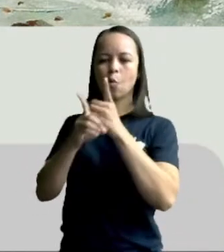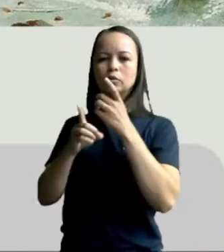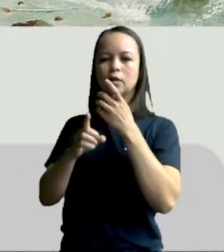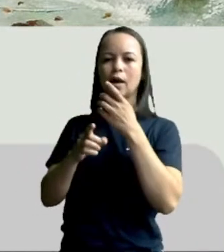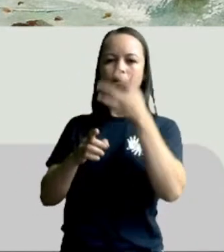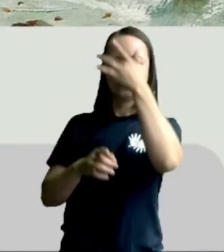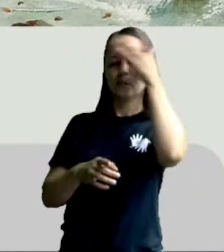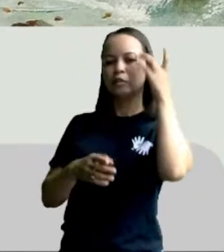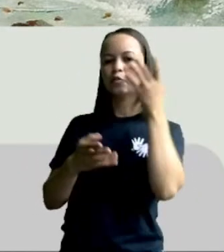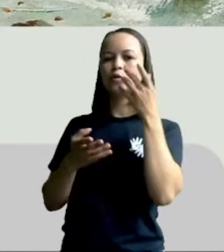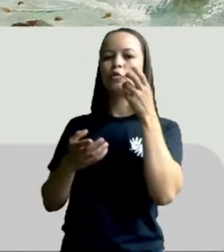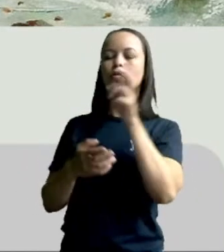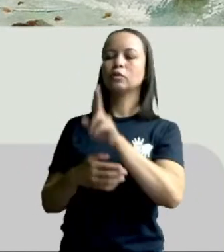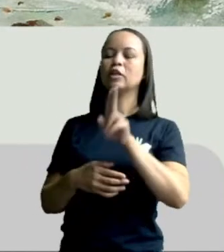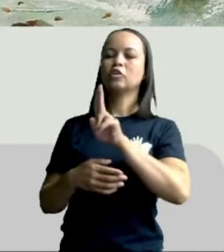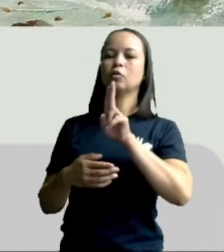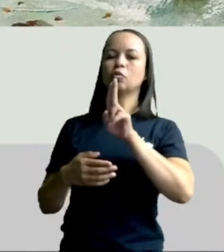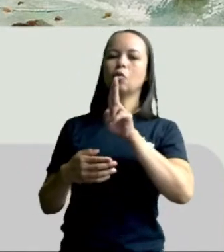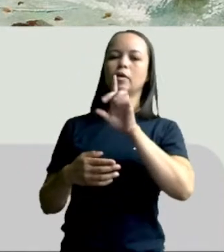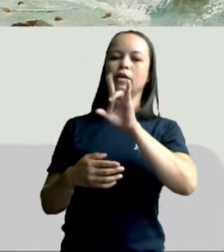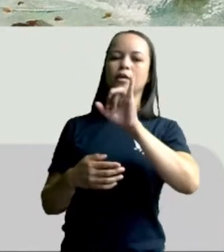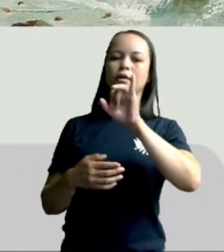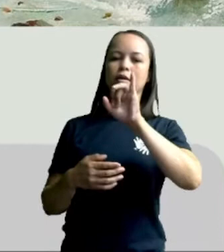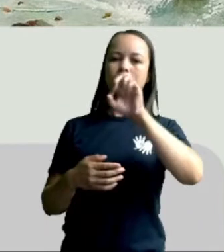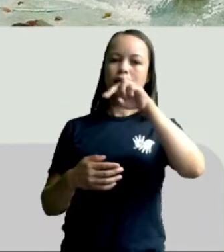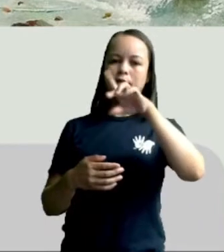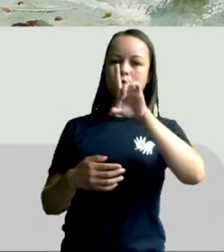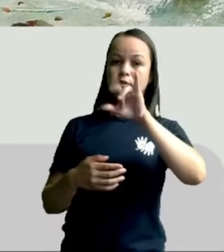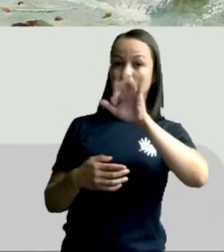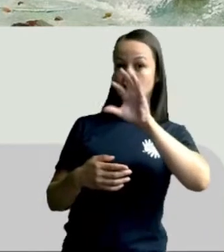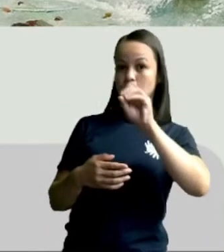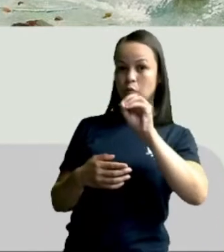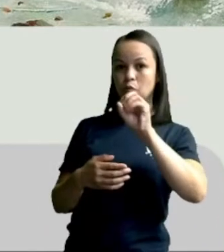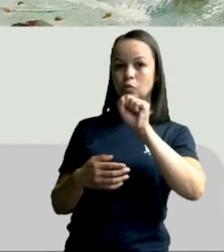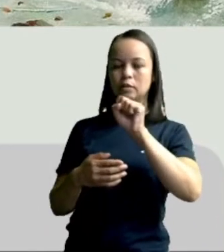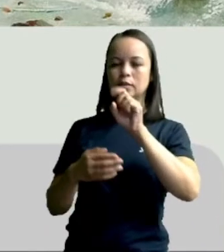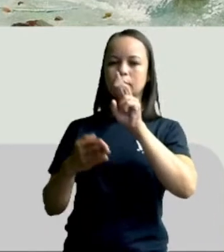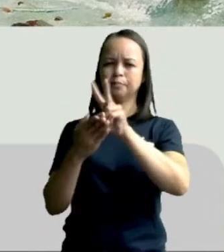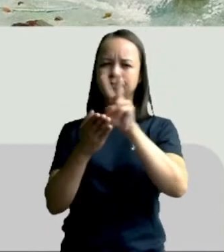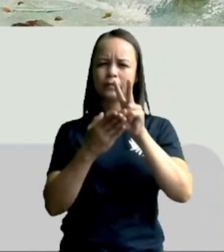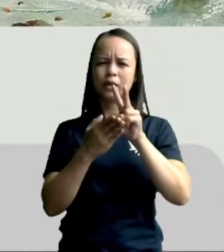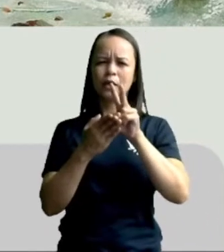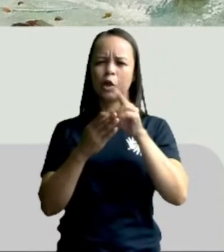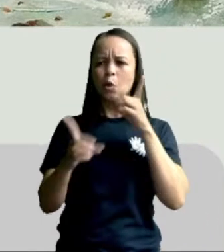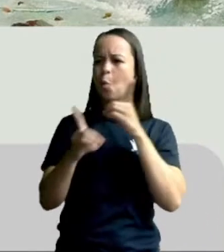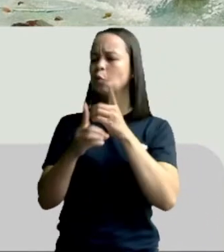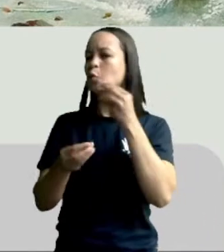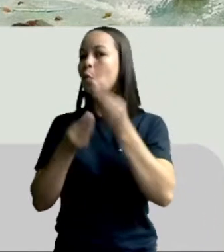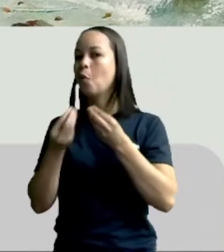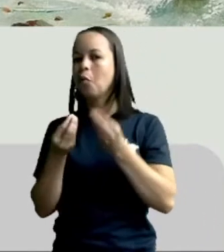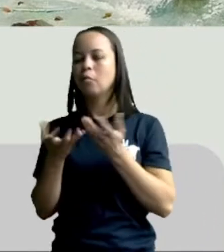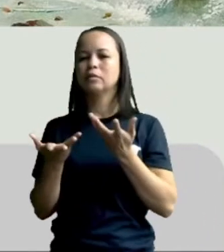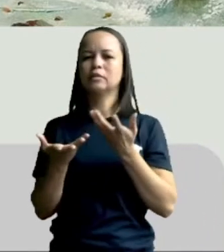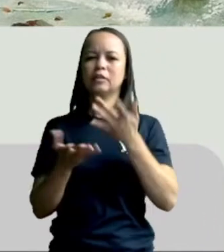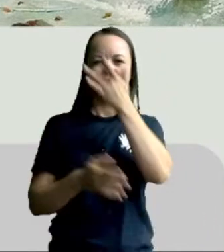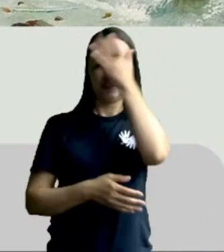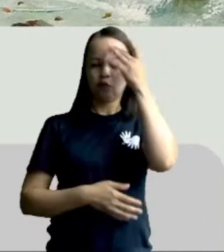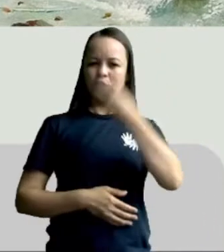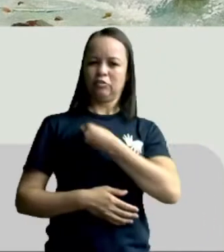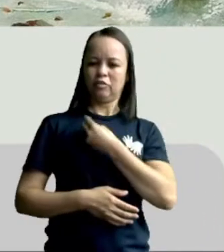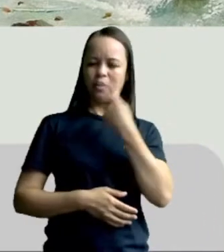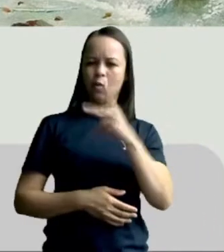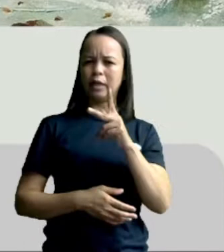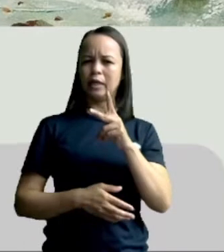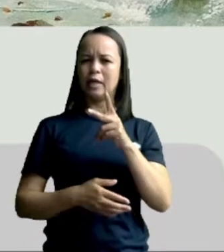de índios. Imagina como foi esse encontro. As pessoas viviam aqui, tinham modos de vida bem